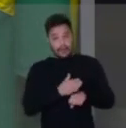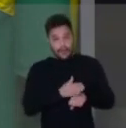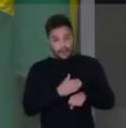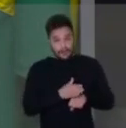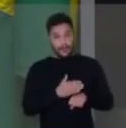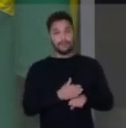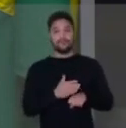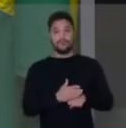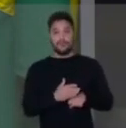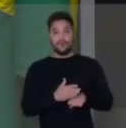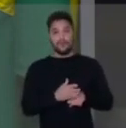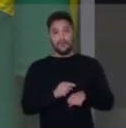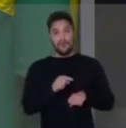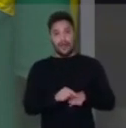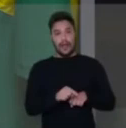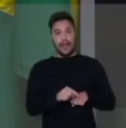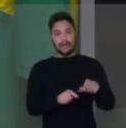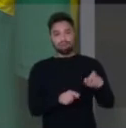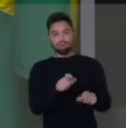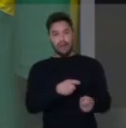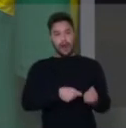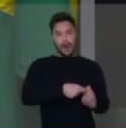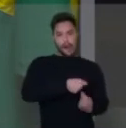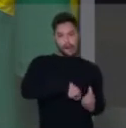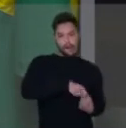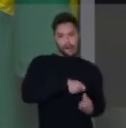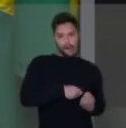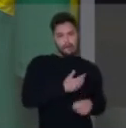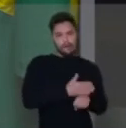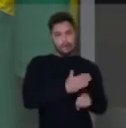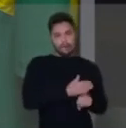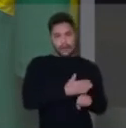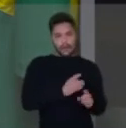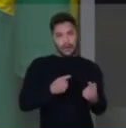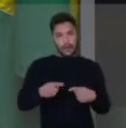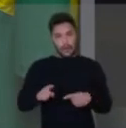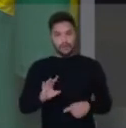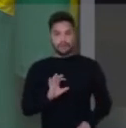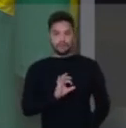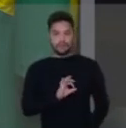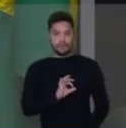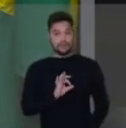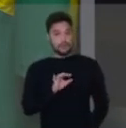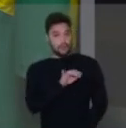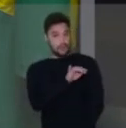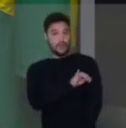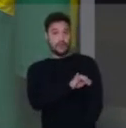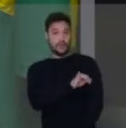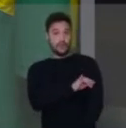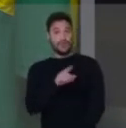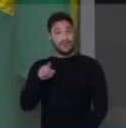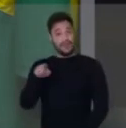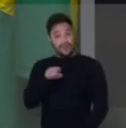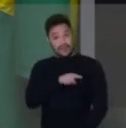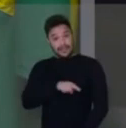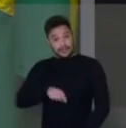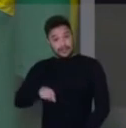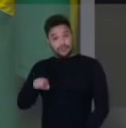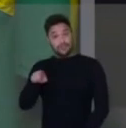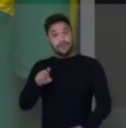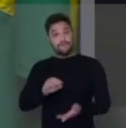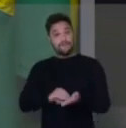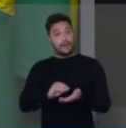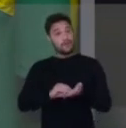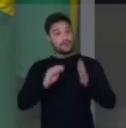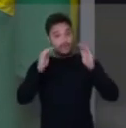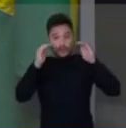segurança pública do Estado do Rio de Janeiro. E olha só que loucura, ele não diz respeito somente aqui a este Congresso,